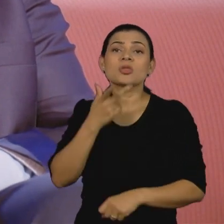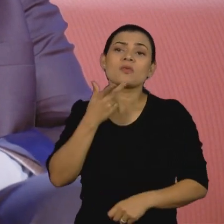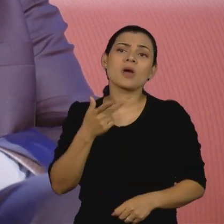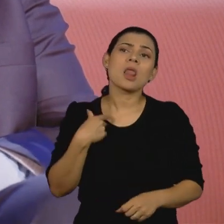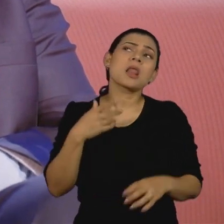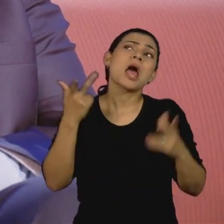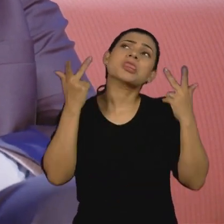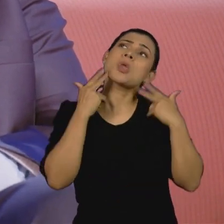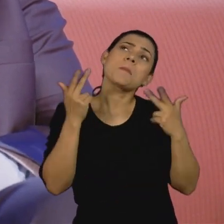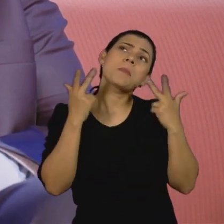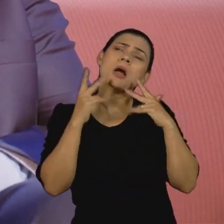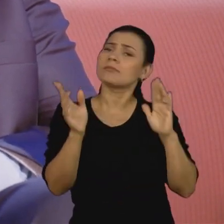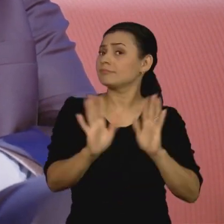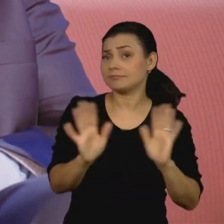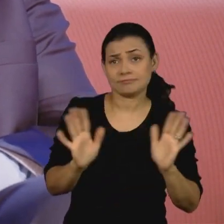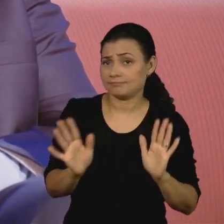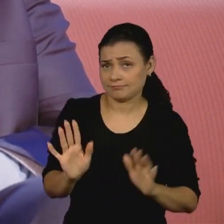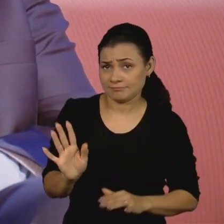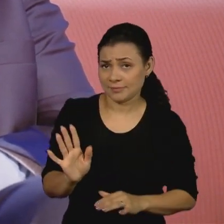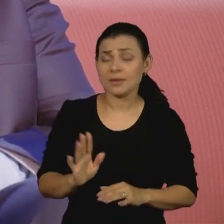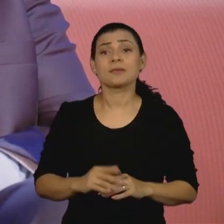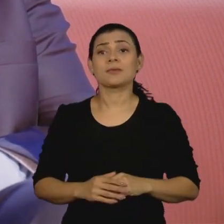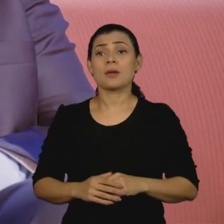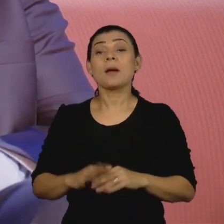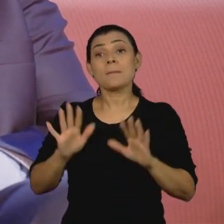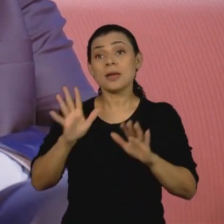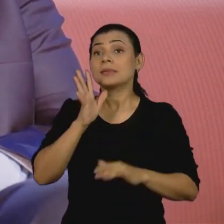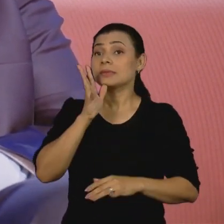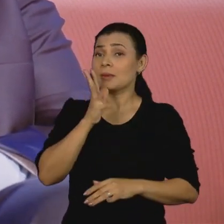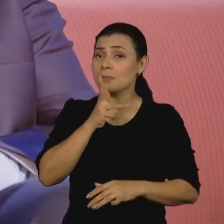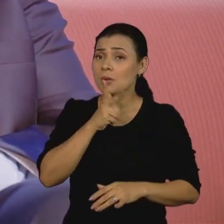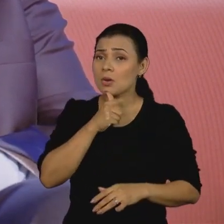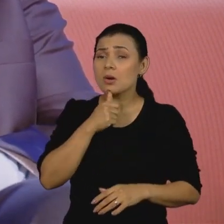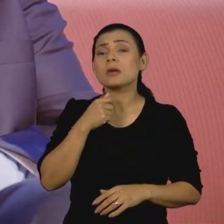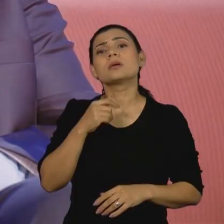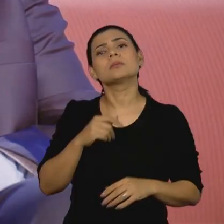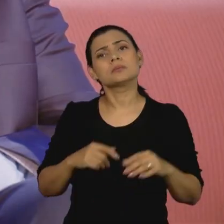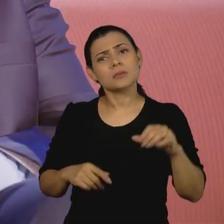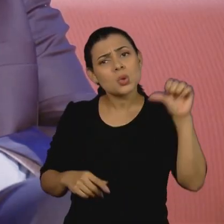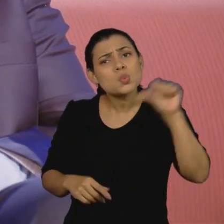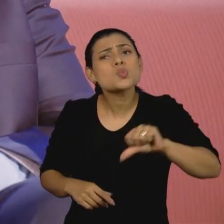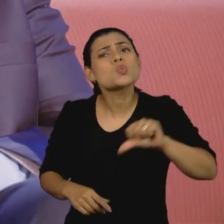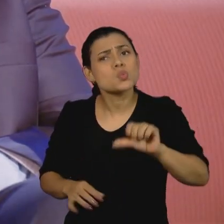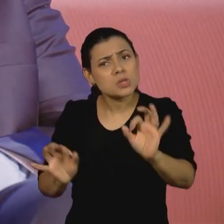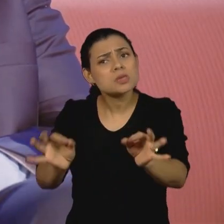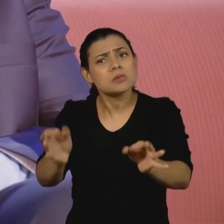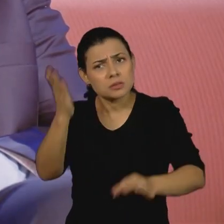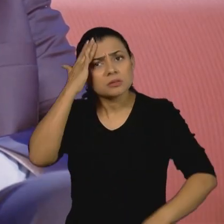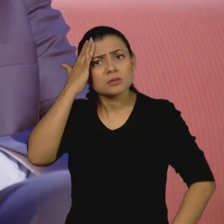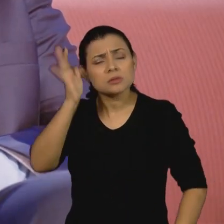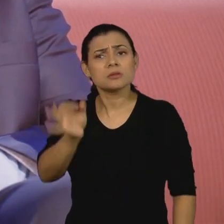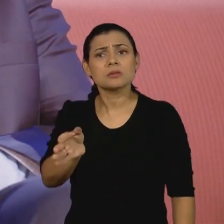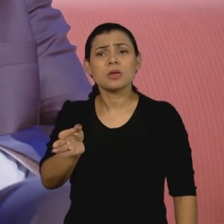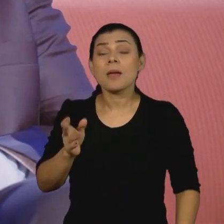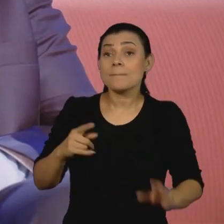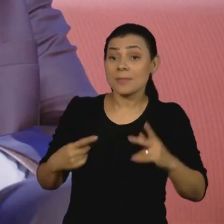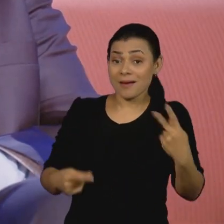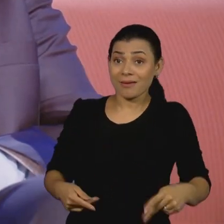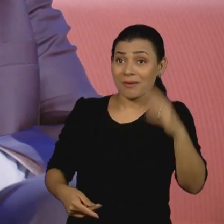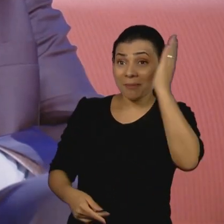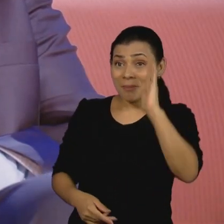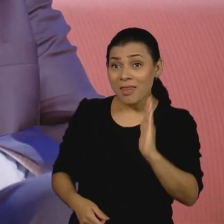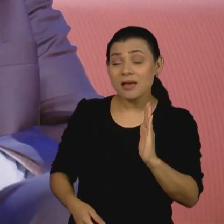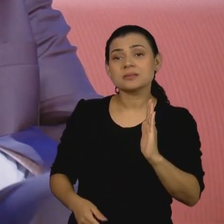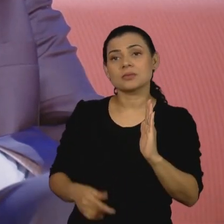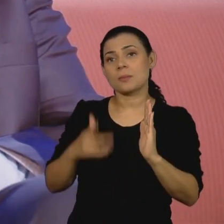normal, razoável. Não, a demora é ruim. Eu estou dizendo que, no caso brasileiro, ela é um